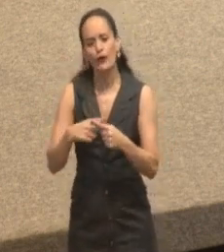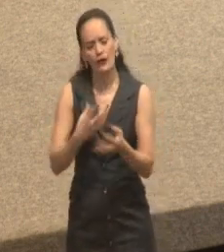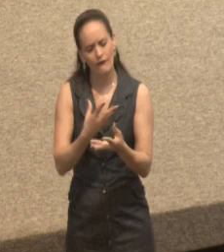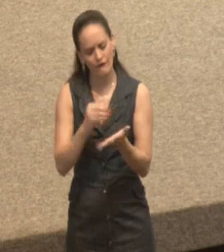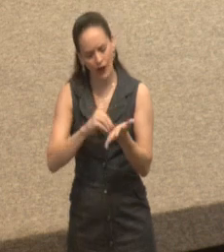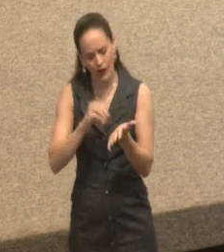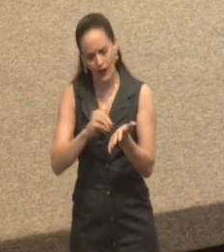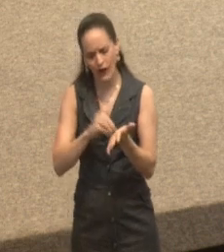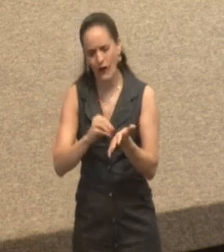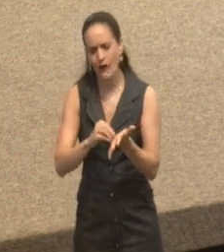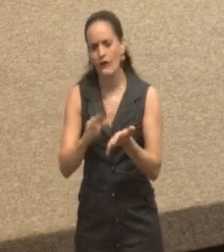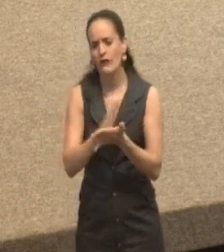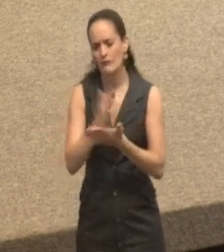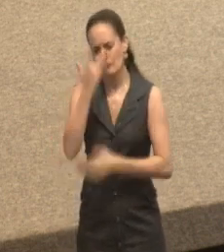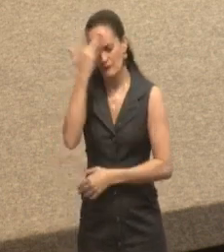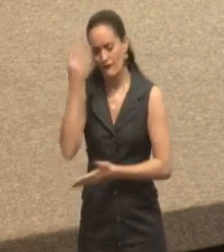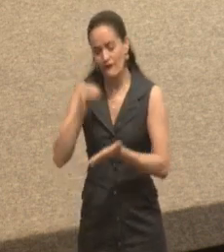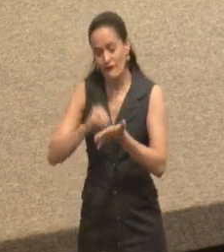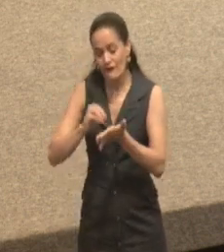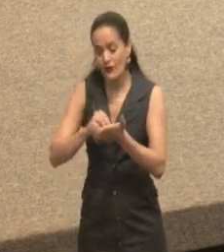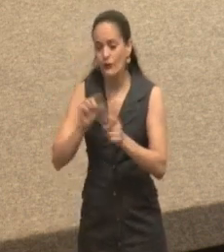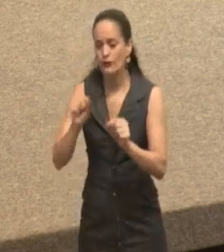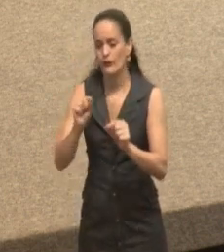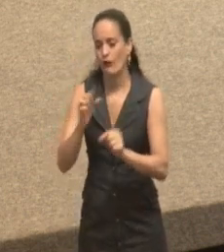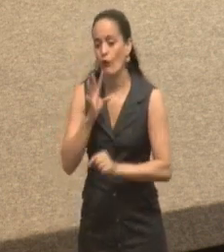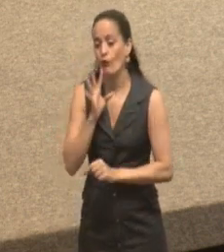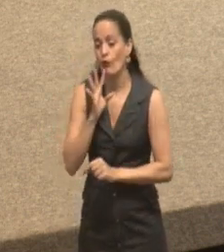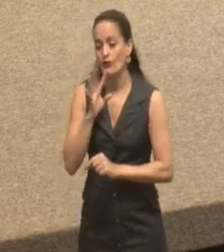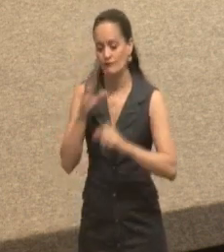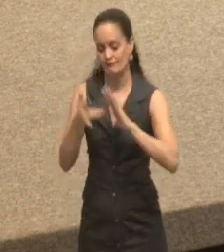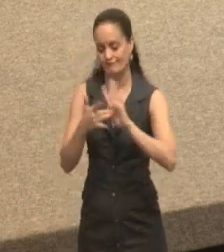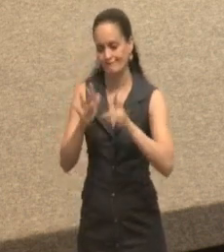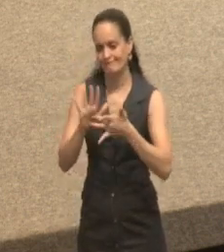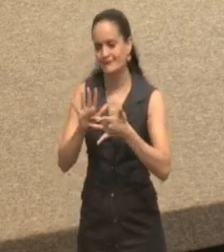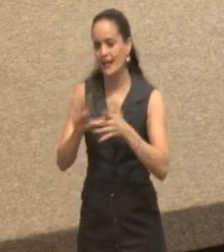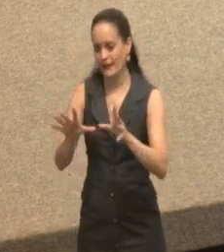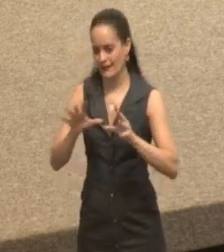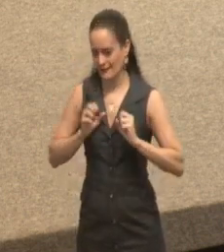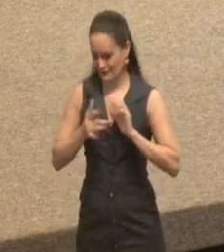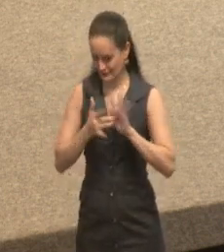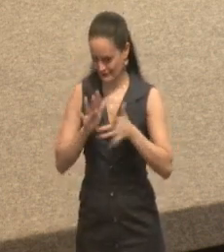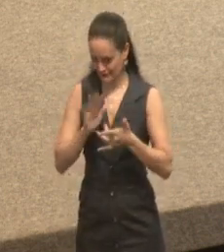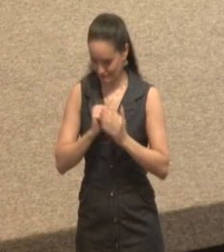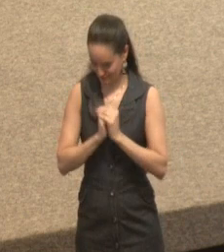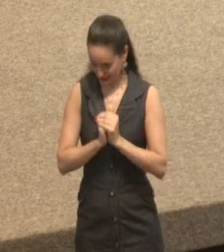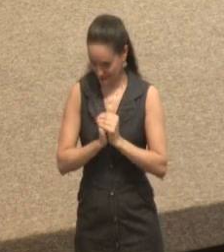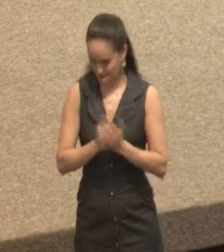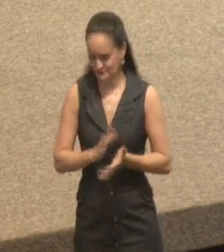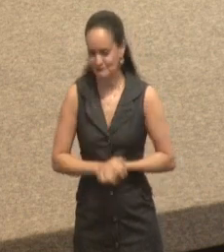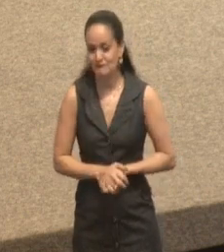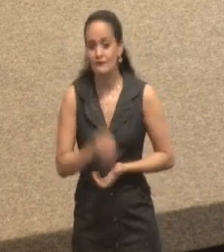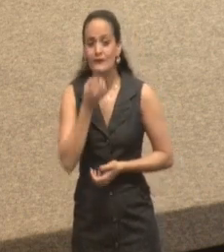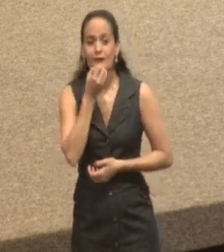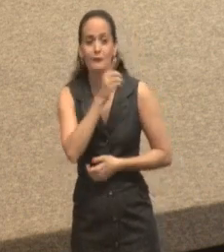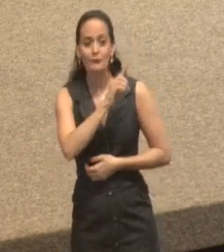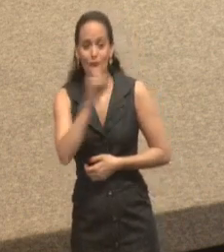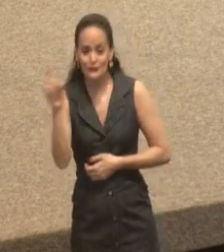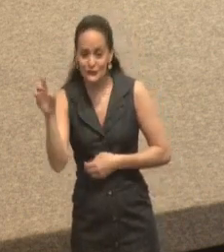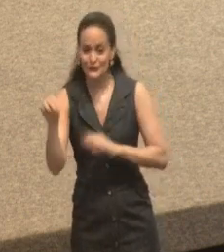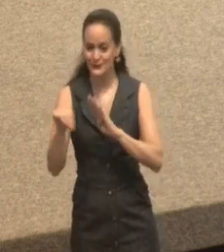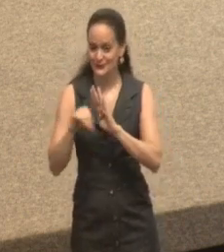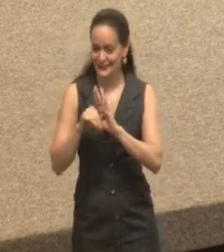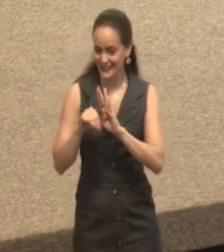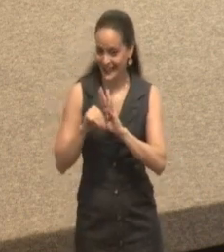precisa conhecer a verdade e aceitar o amor de Cristo. Bom dia, querida Igreja